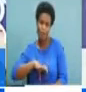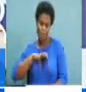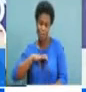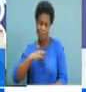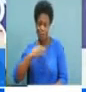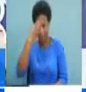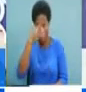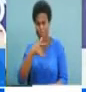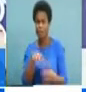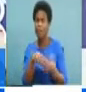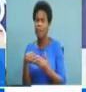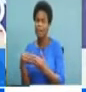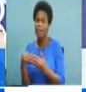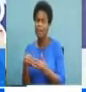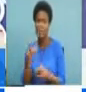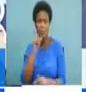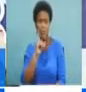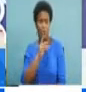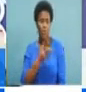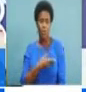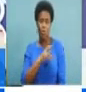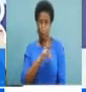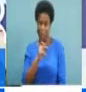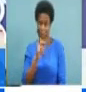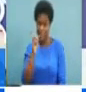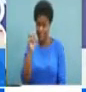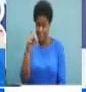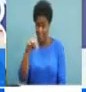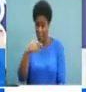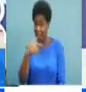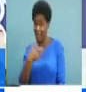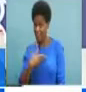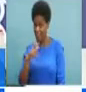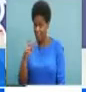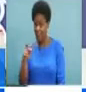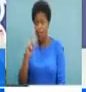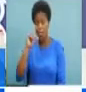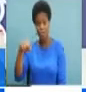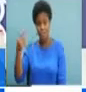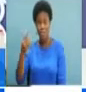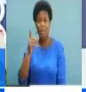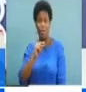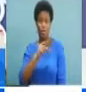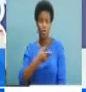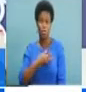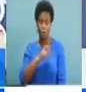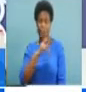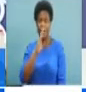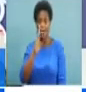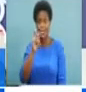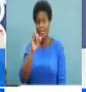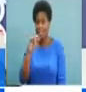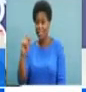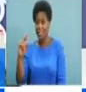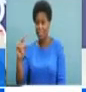que, sob a liderança da doutora Sandra, enquanto expert, e do doutor Jair como presidente do IPC, mas com o contributo